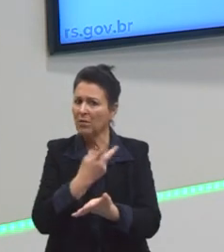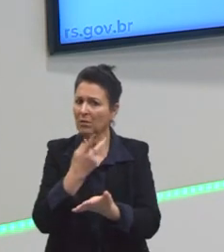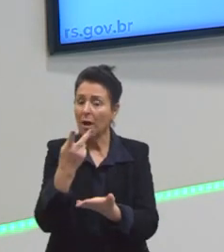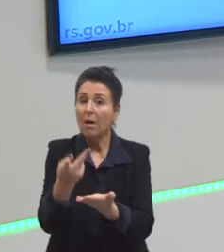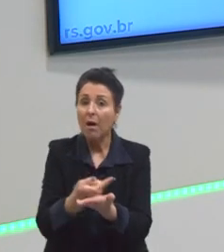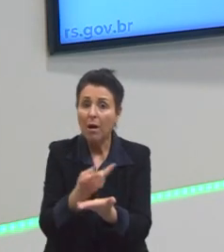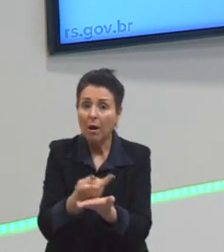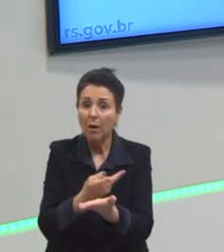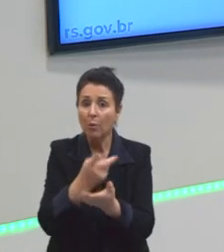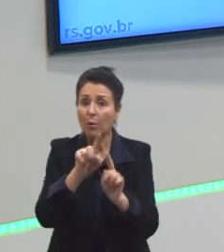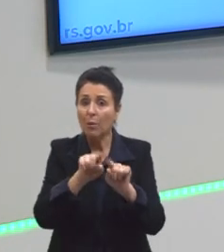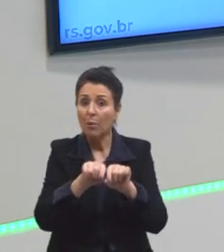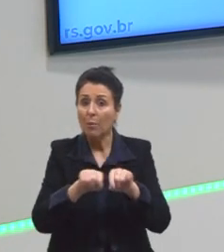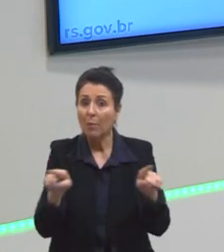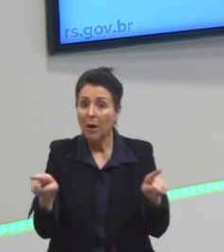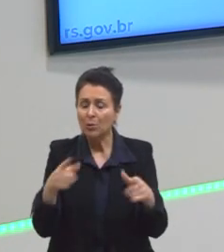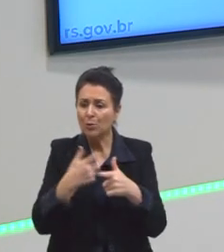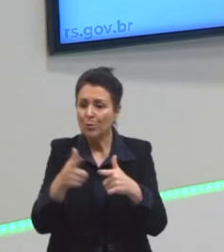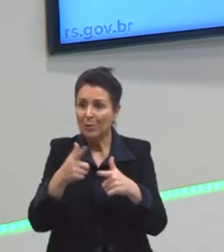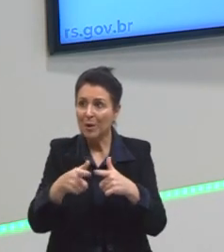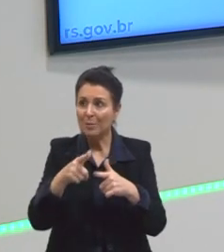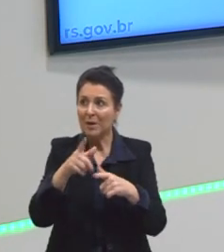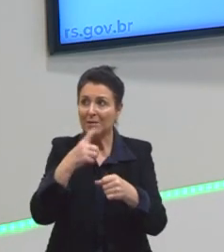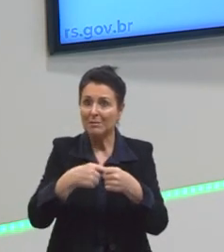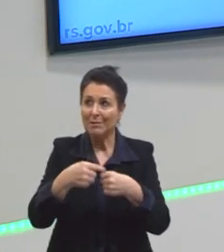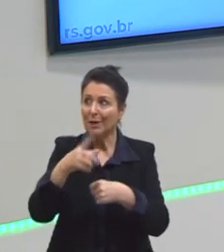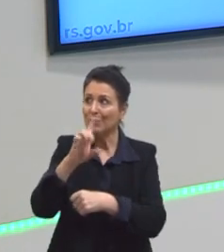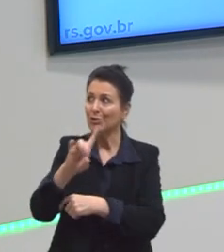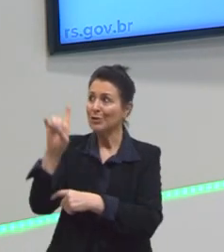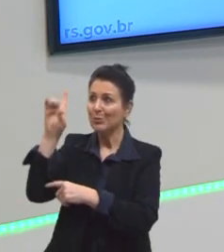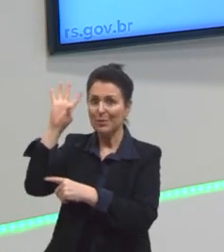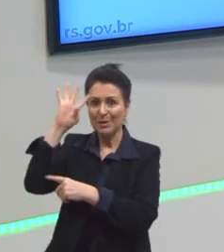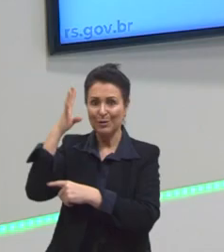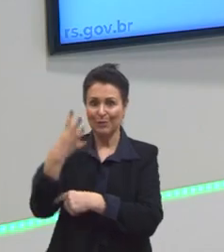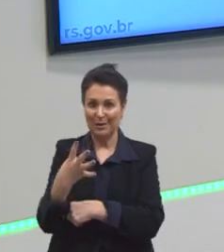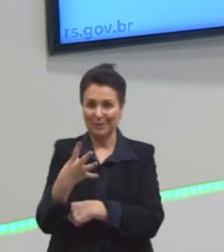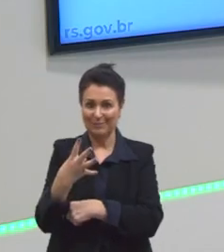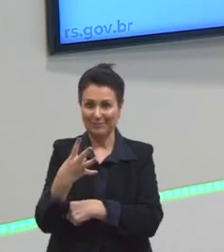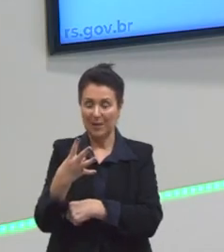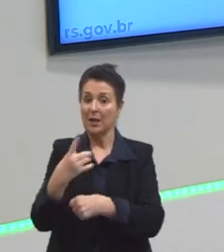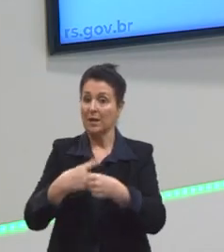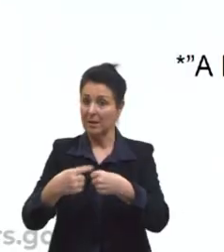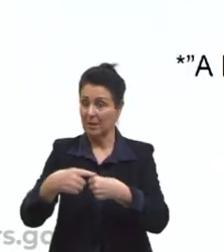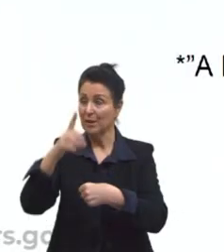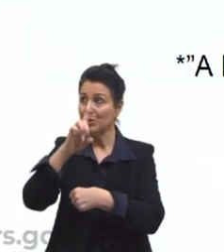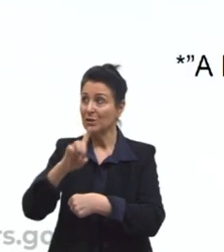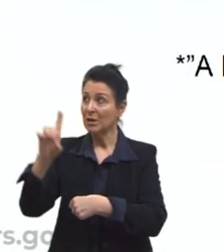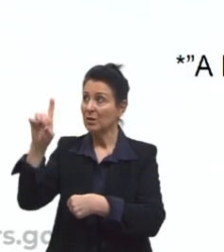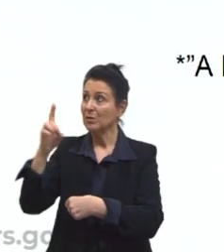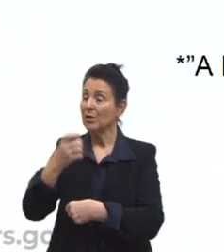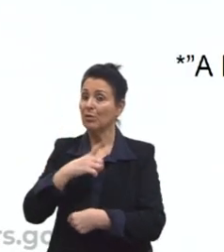Aí sim esses problemas se resolveriam e só o bem governaria uma forma de consolar os romanos